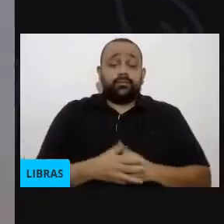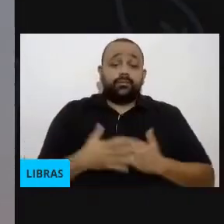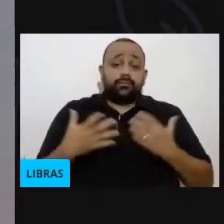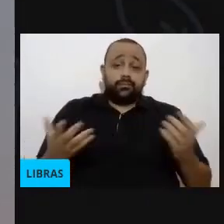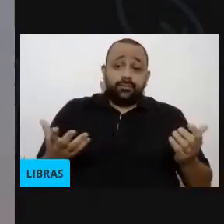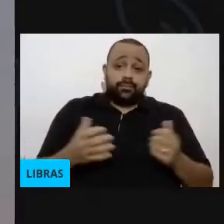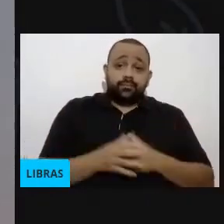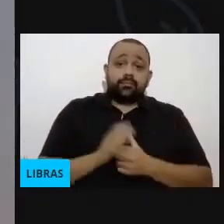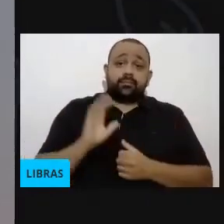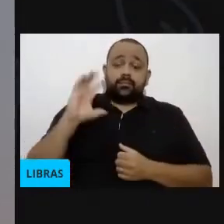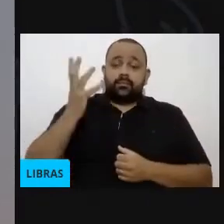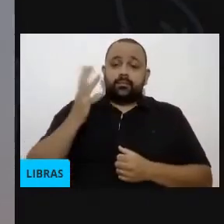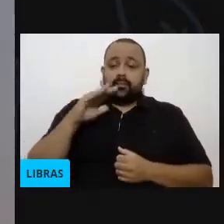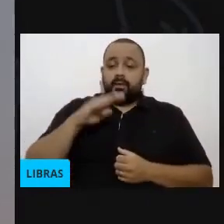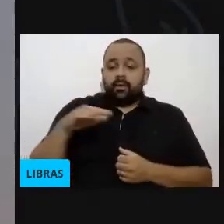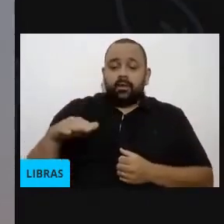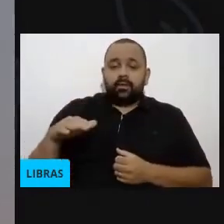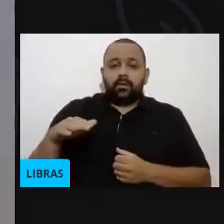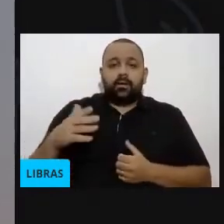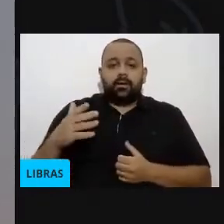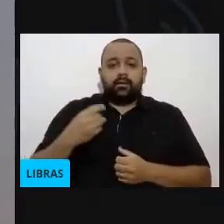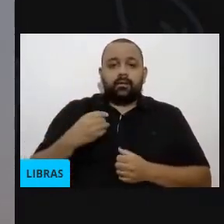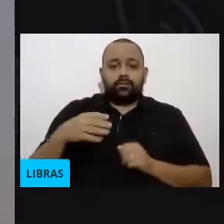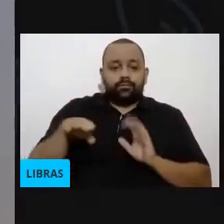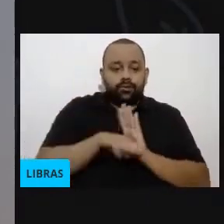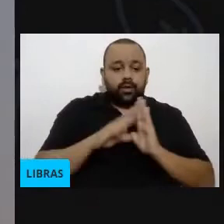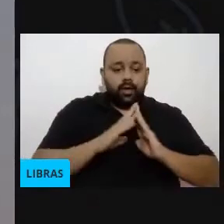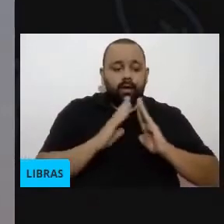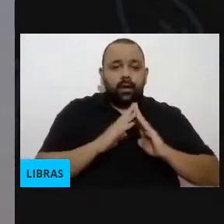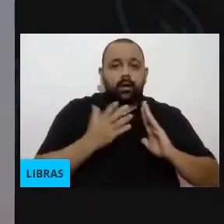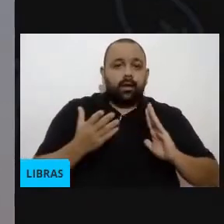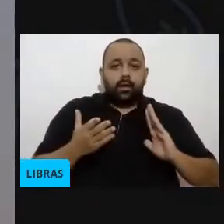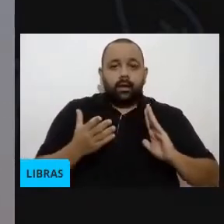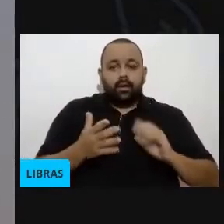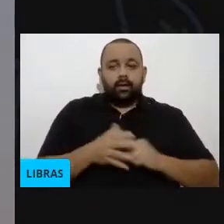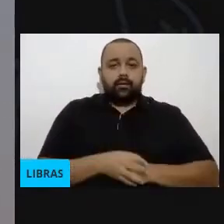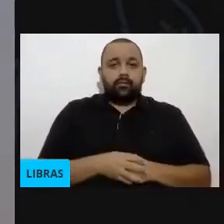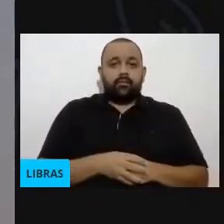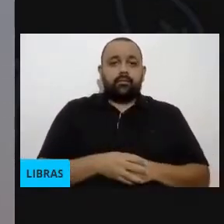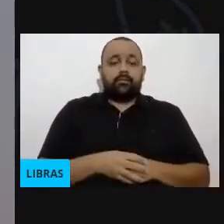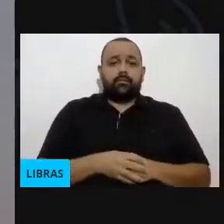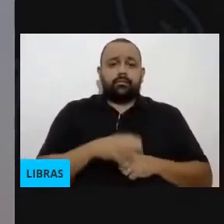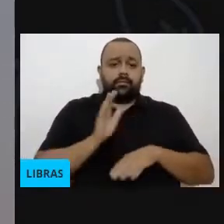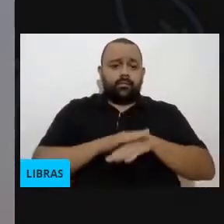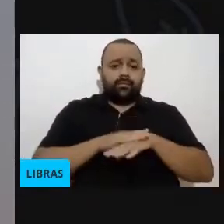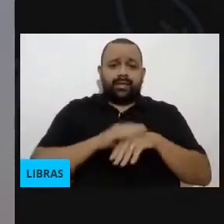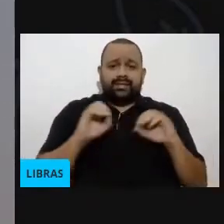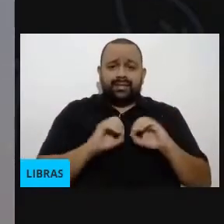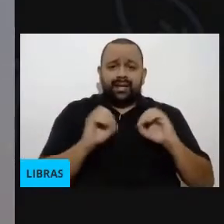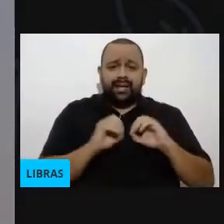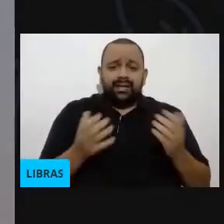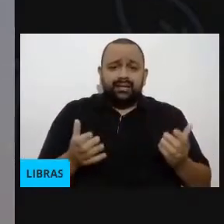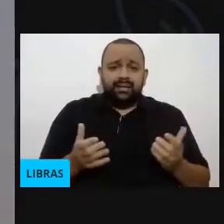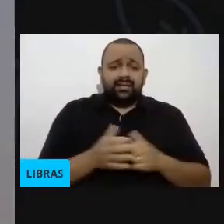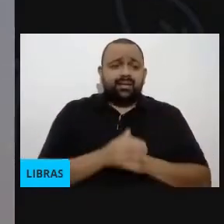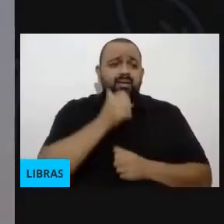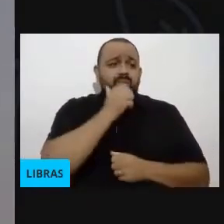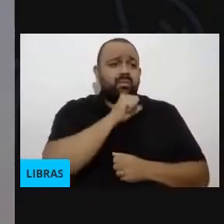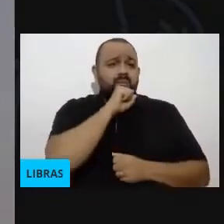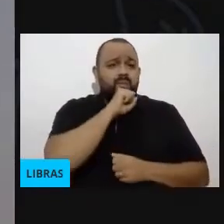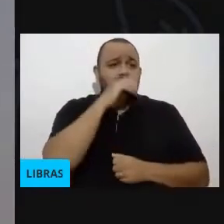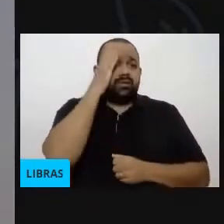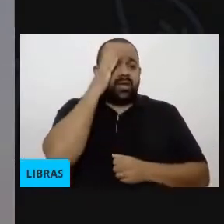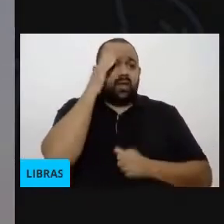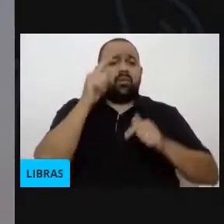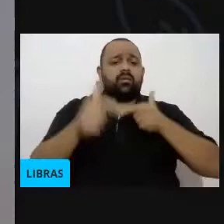de repente, essa criança está em casa, né? Está em casa sem atividade nenhuma. A mãe, muitas vezes, tem